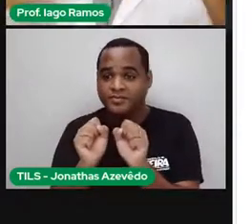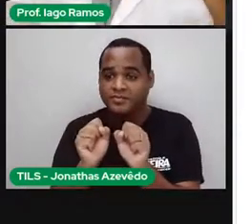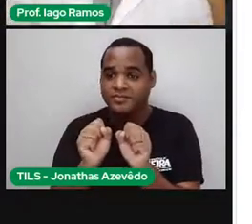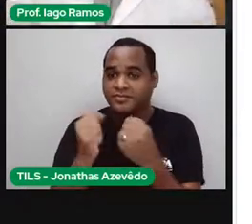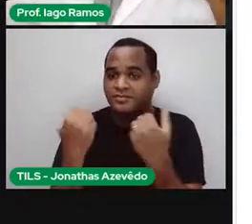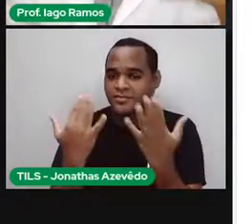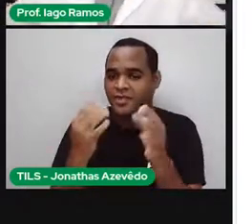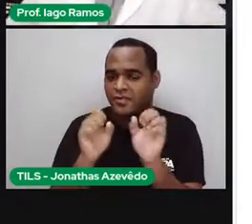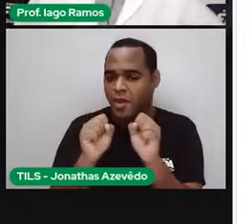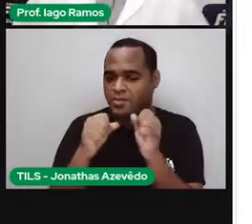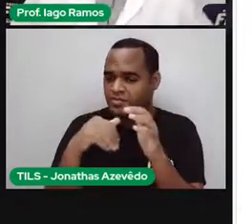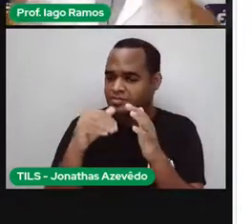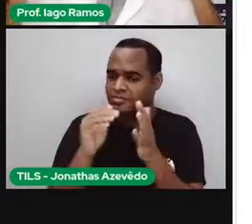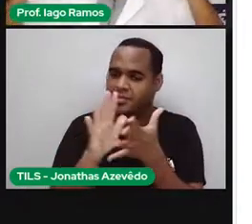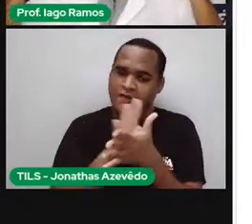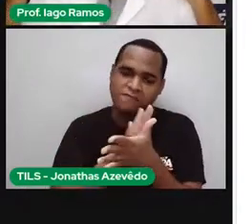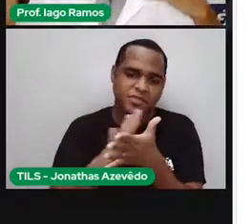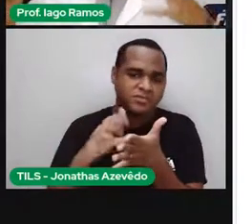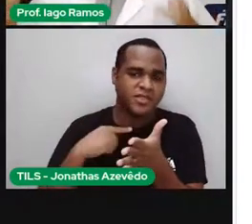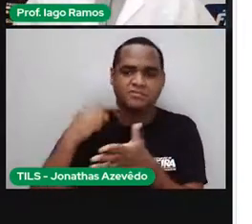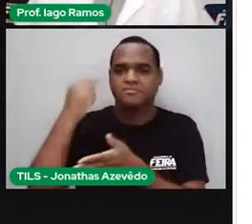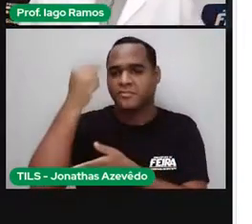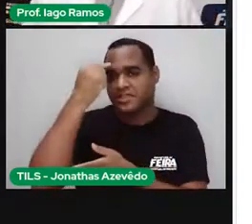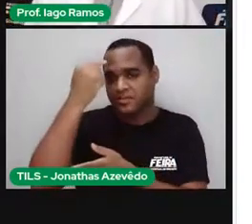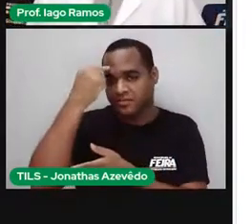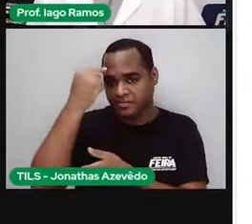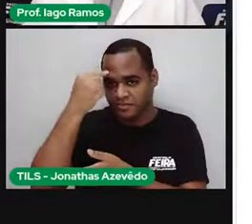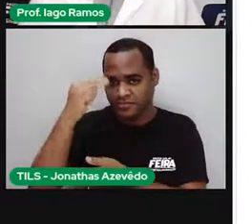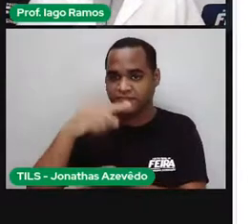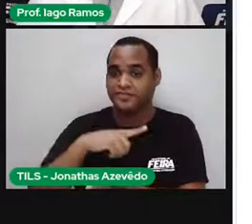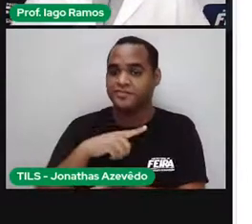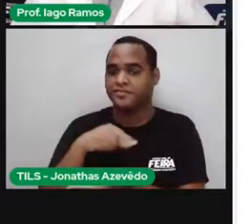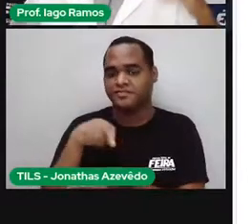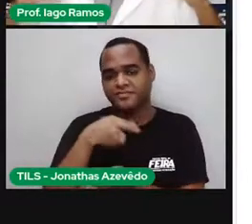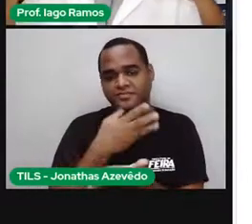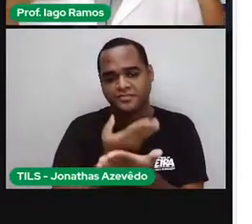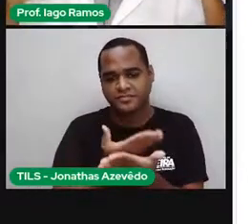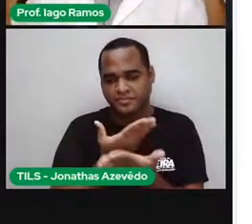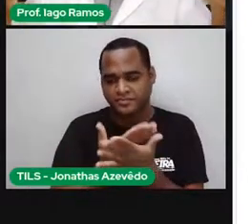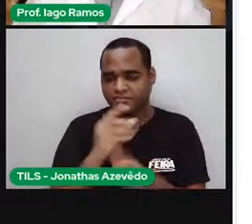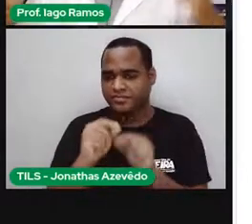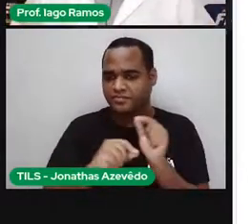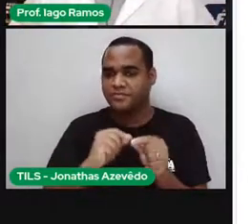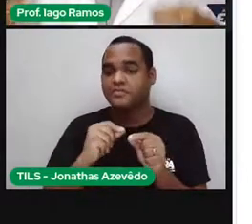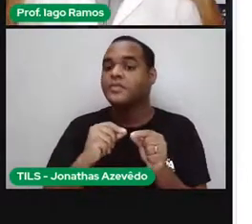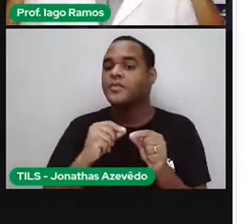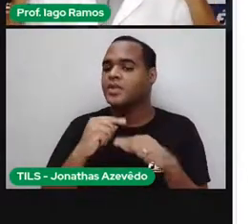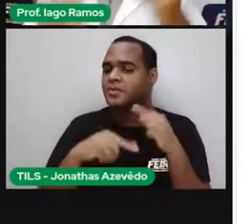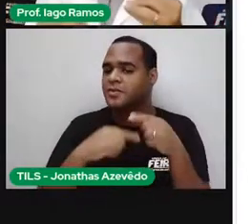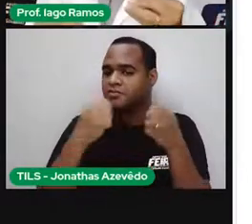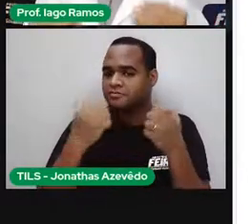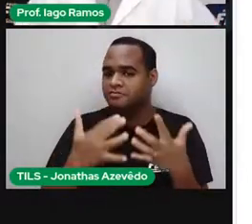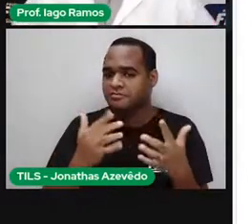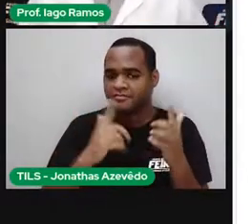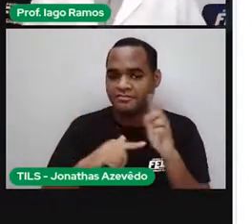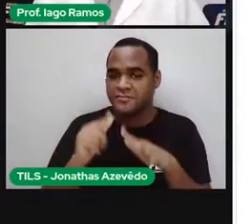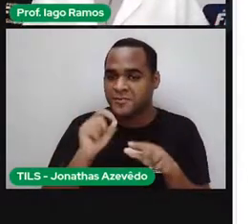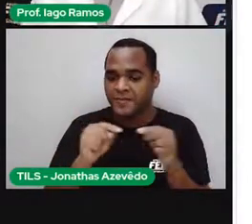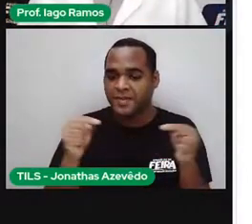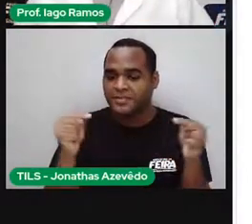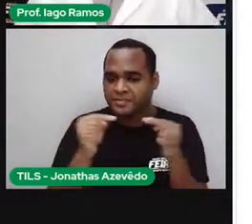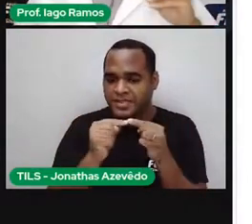talvez você esteja ainda organizando as ideias do que a gente estudou para depois conseguir